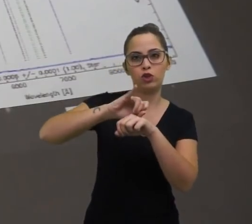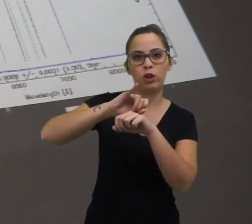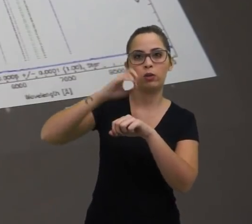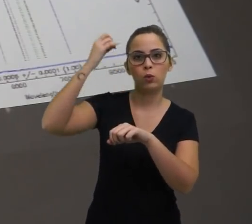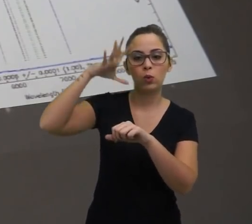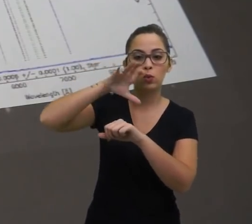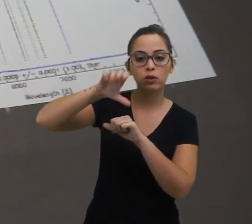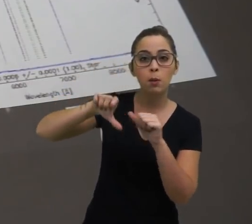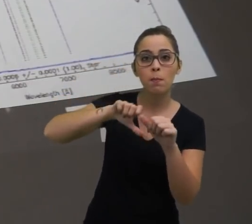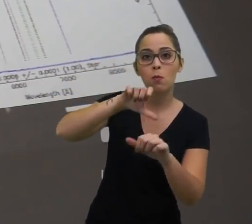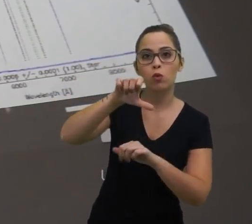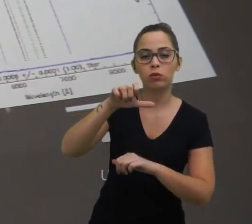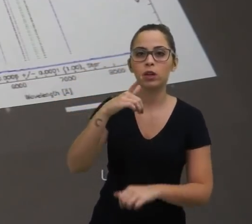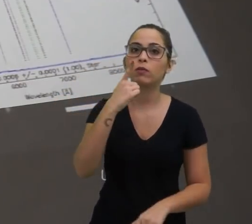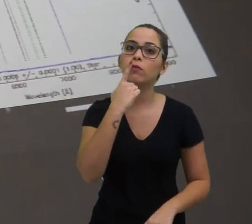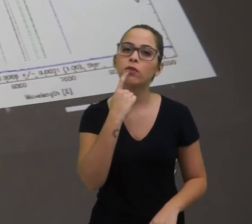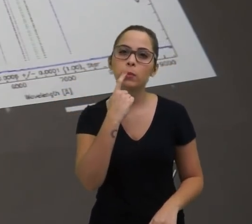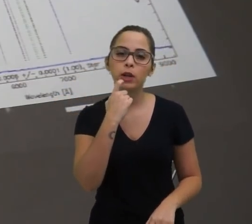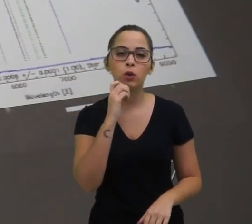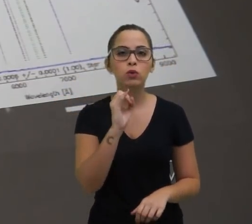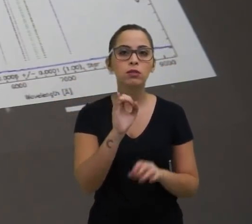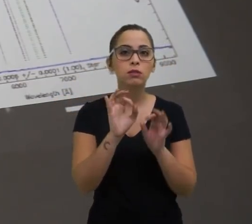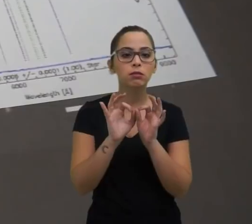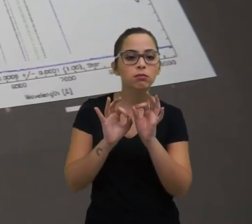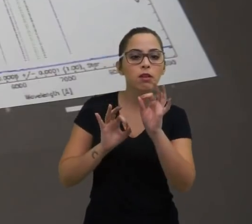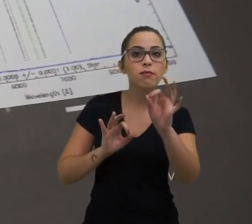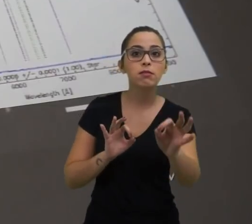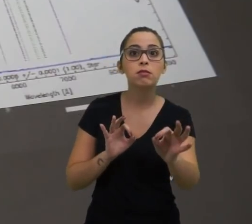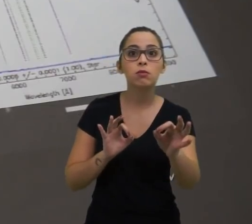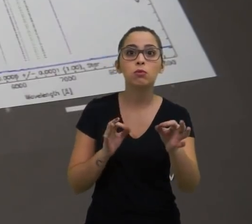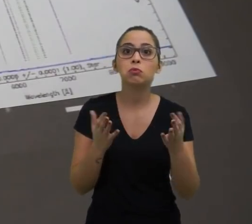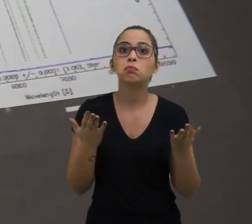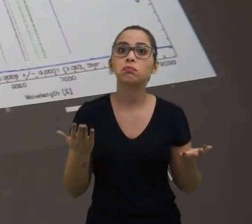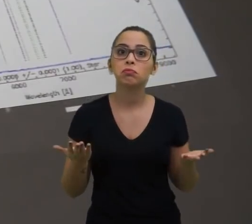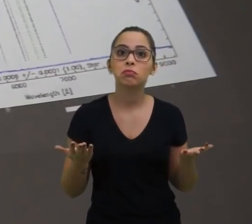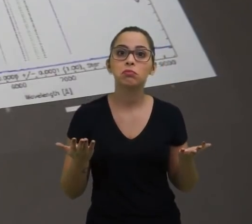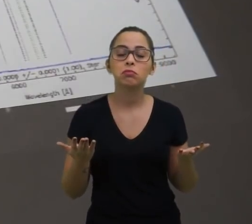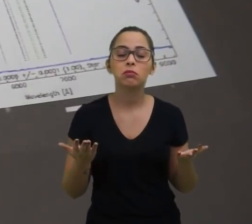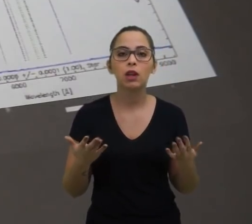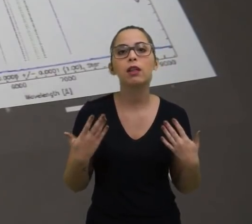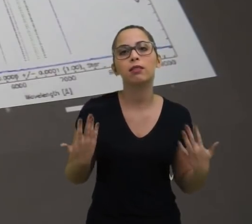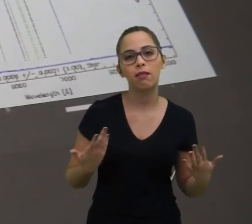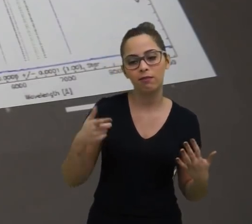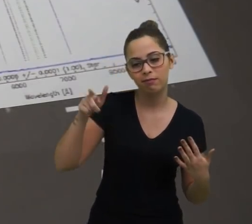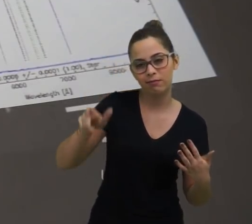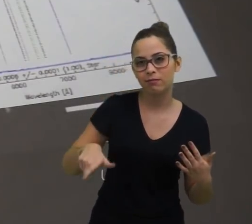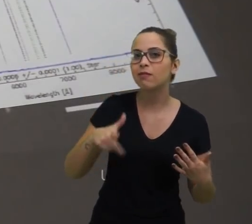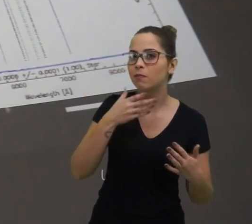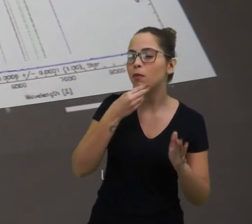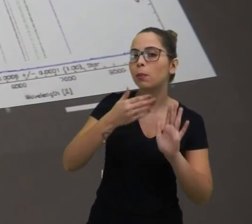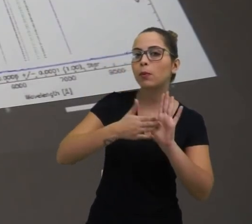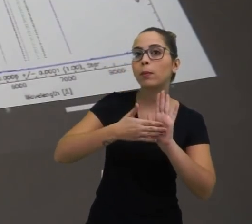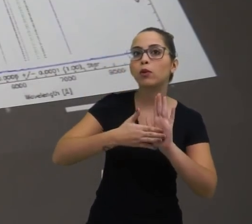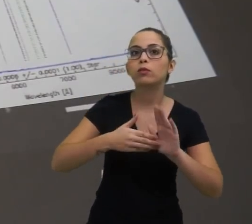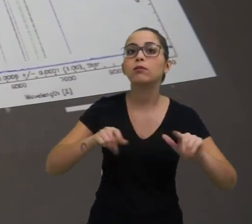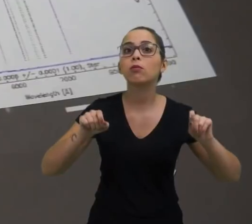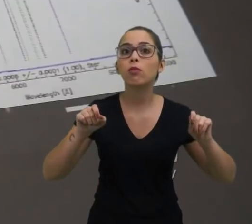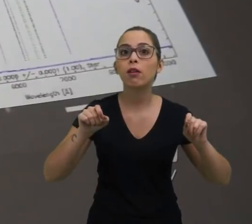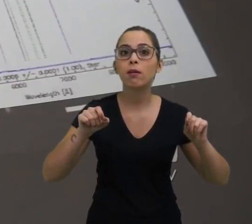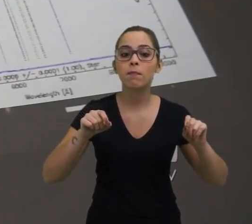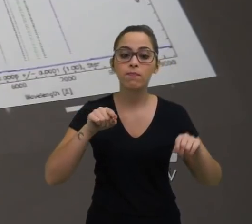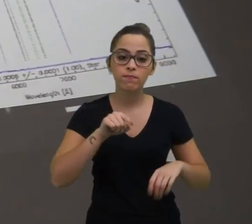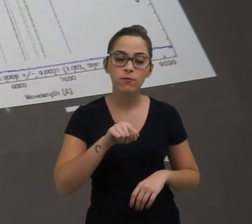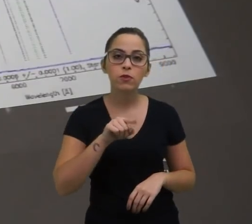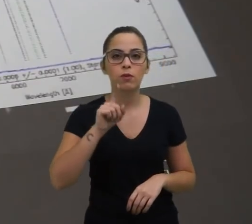hidrogênio que têm elétrons excitados e eles estão voltando para níveis de mais baixa energia e estão emitindo muita luz.